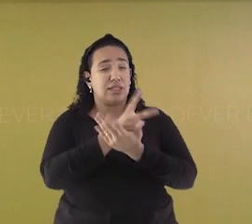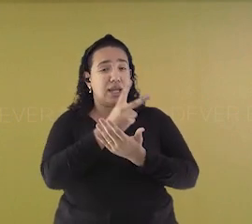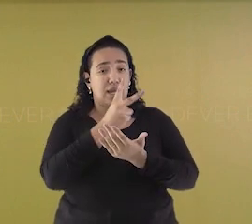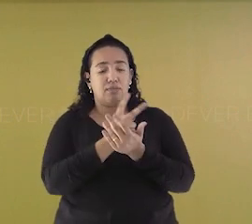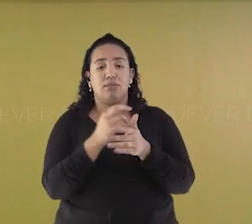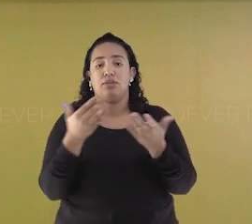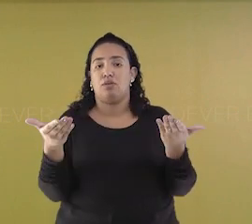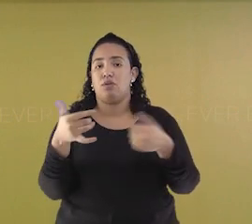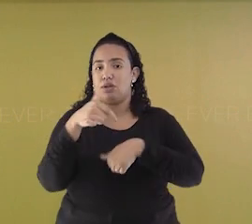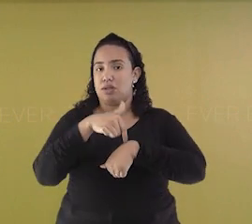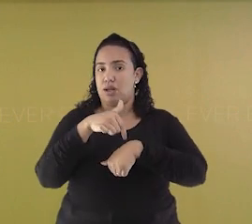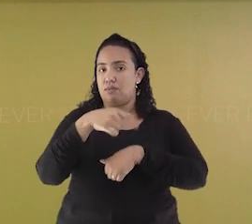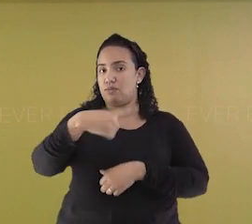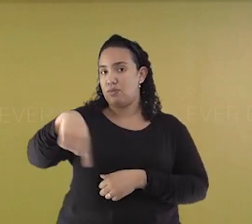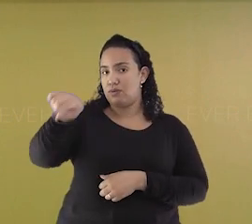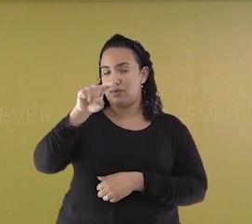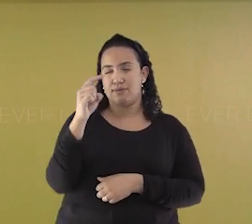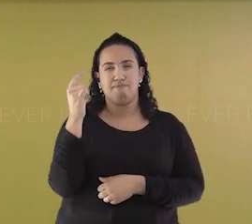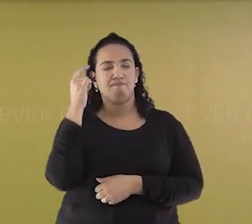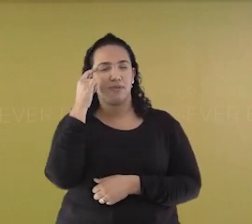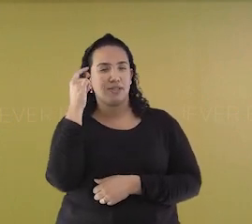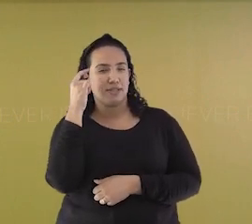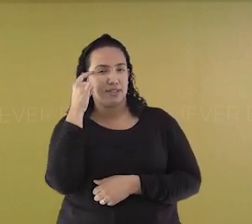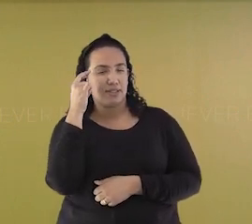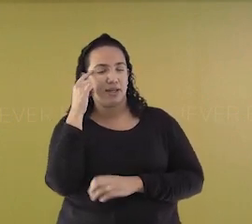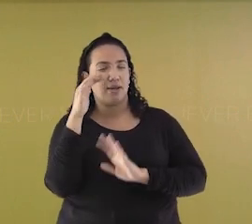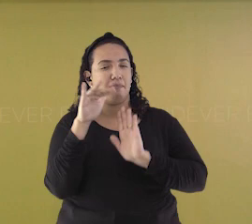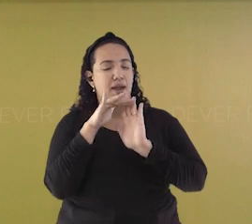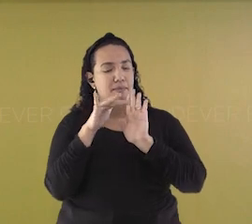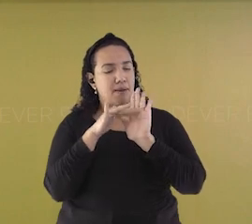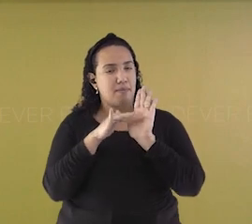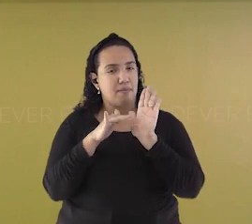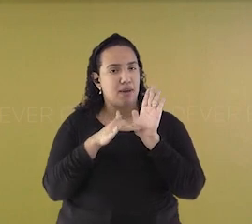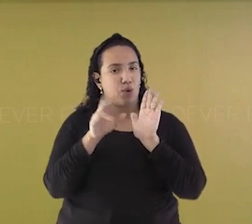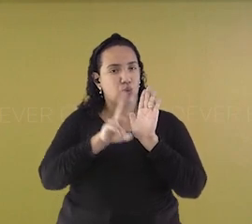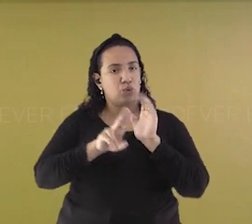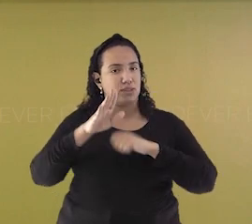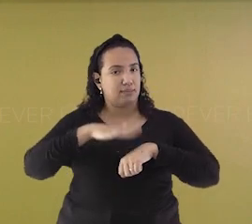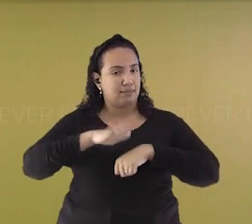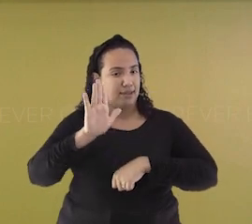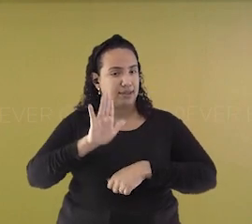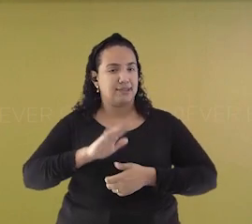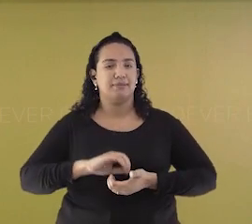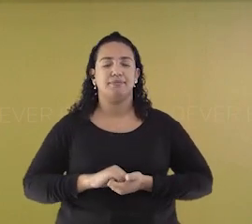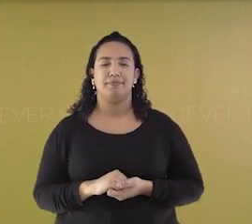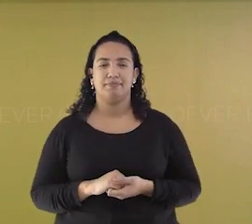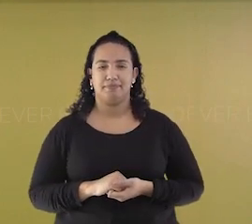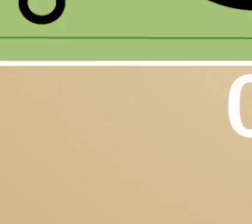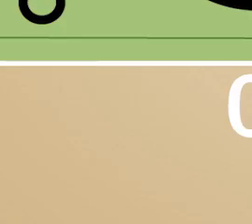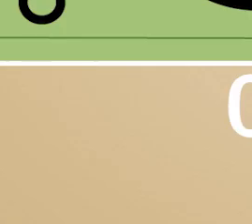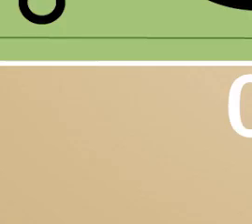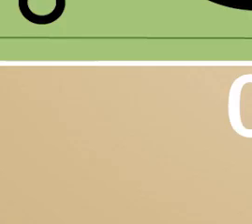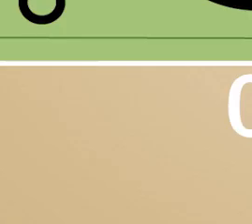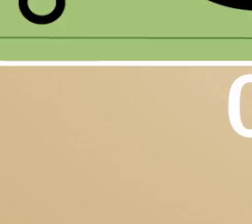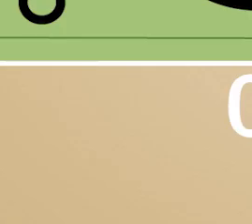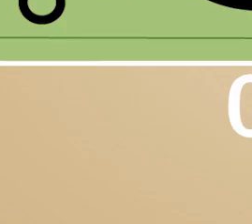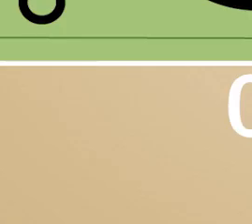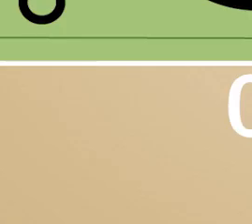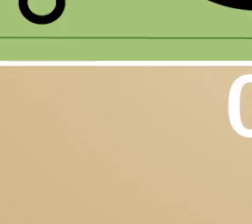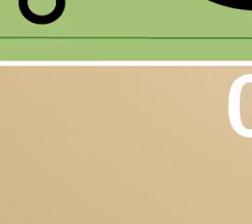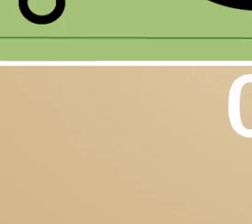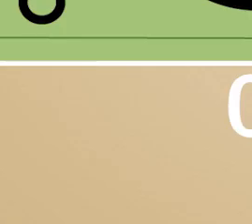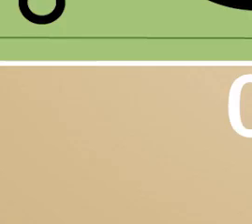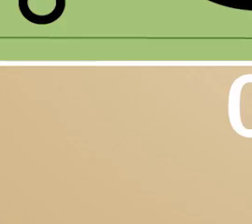sempre. Vou te dar um tempinho para pensar um pouco nos seus itens mais utilizados.